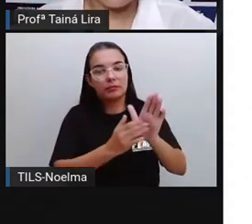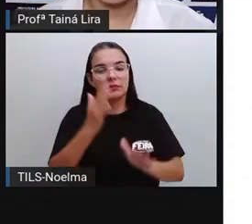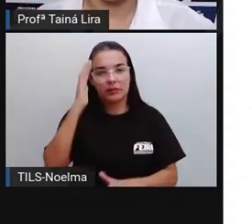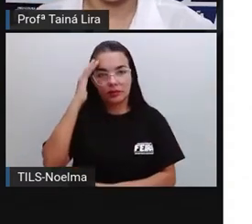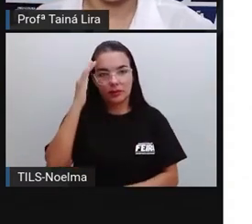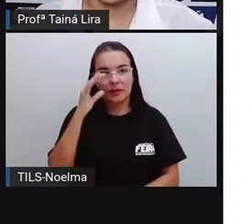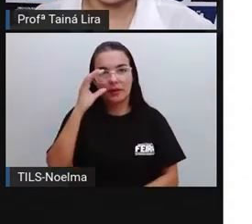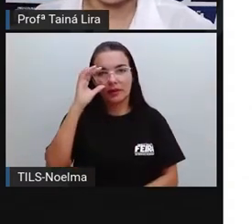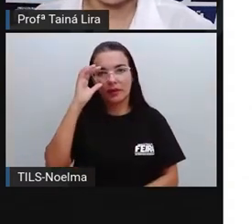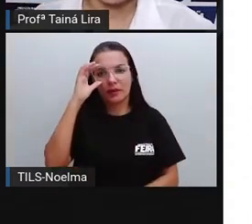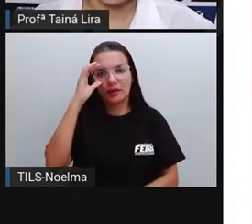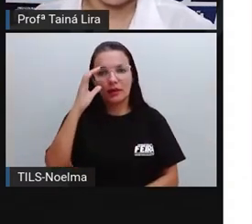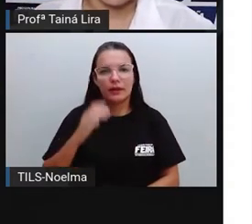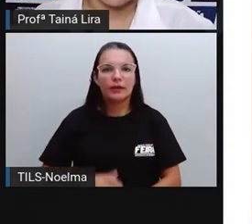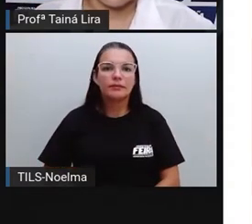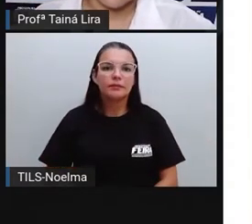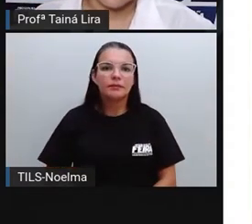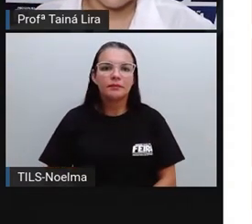certo?